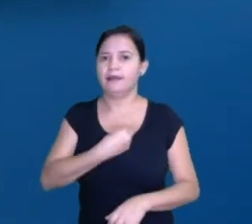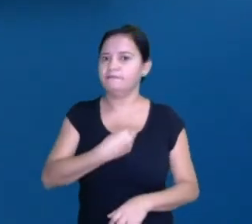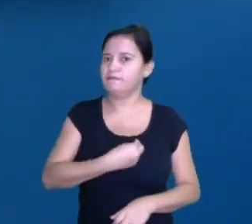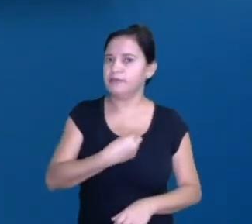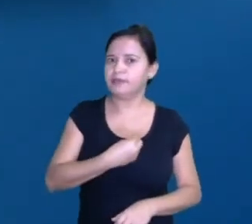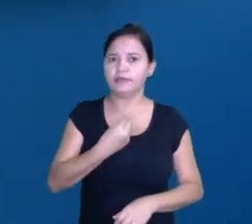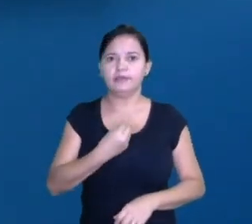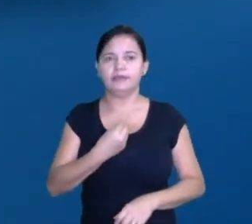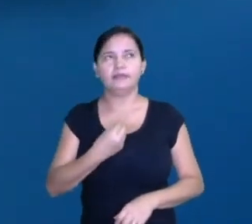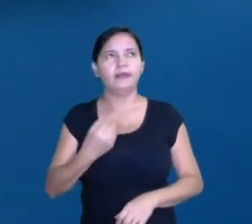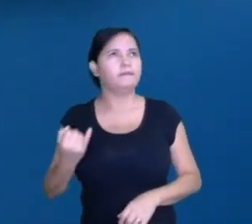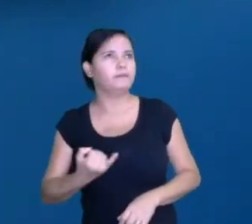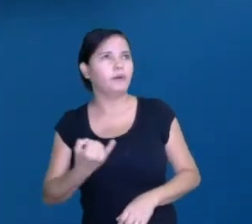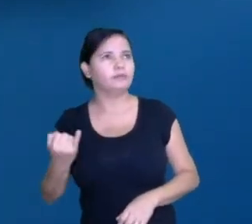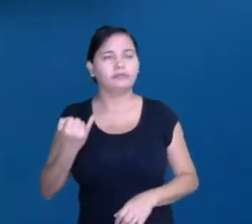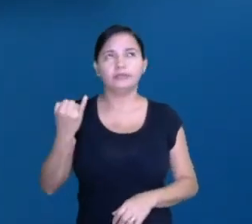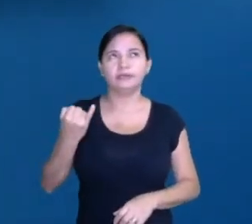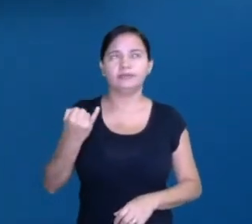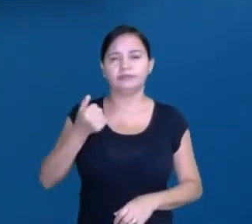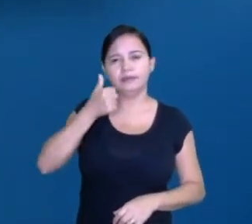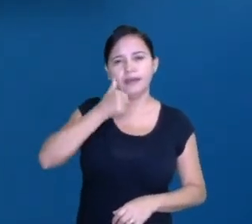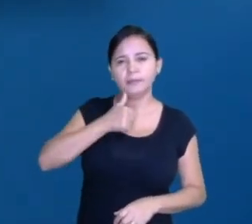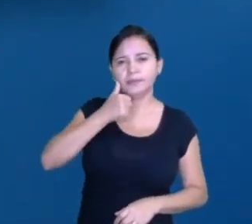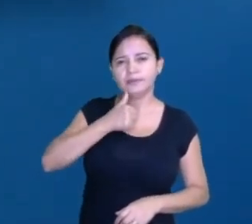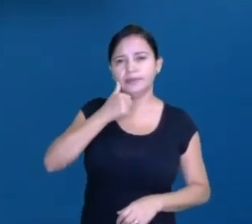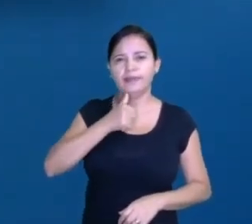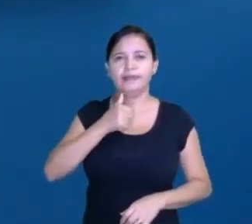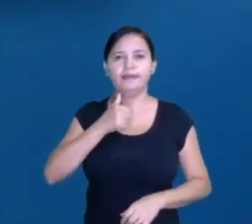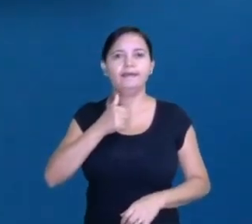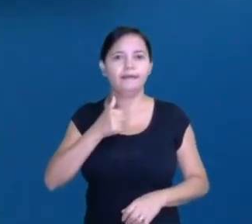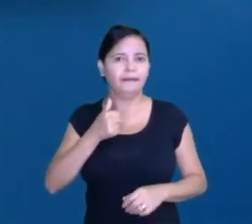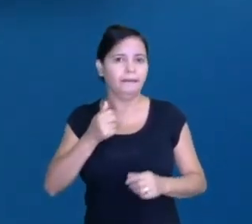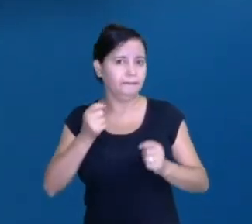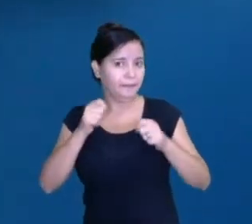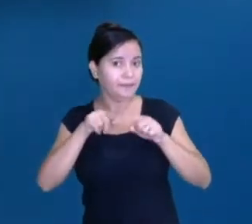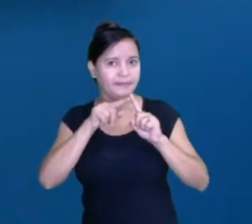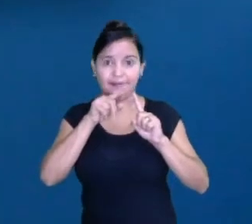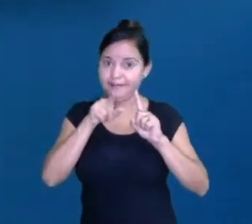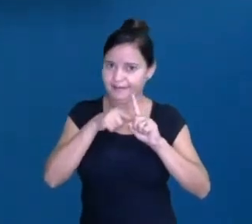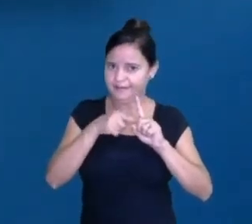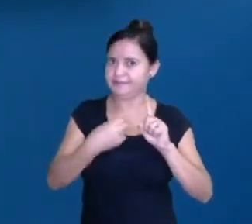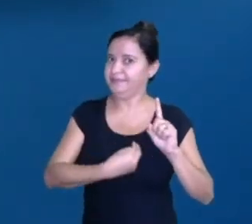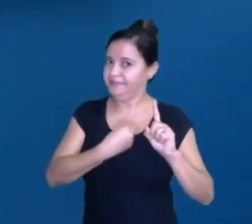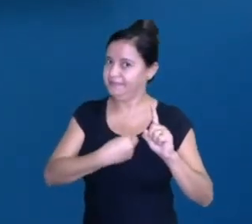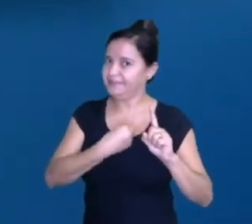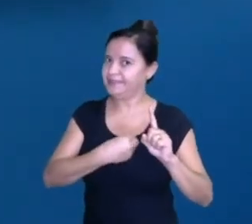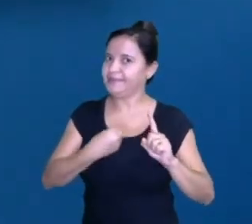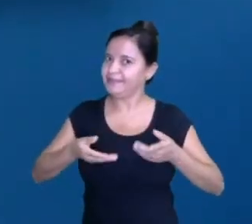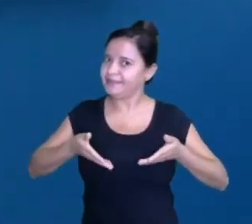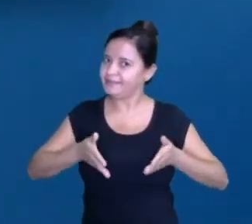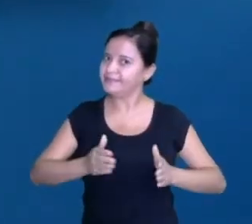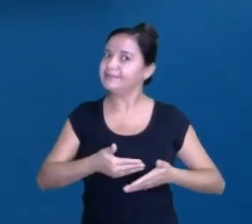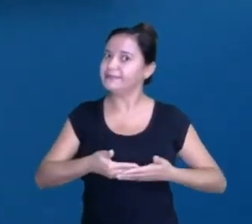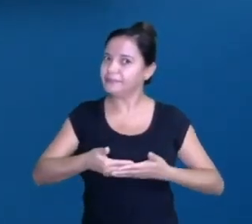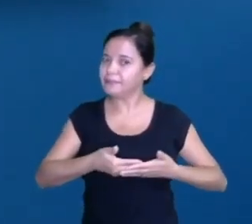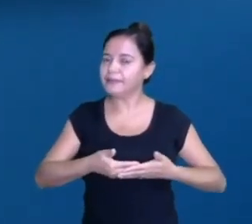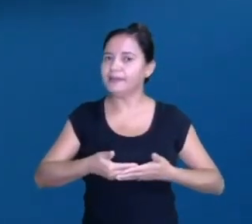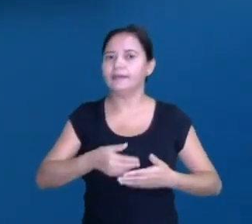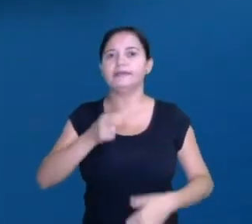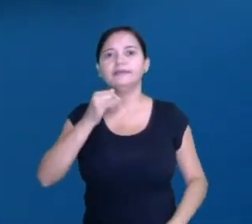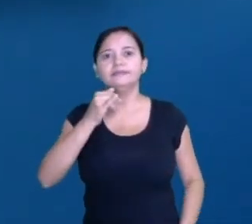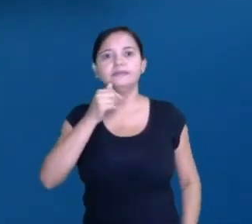sua fase de estar apta a produzir uma nova vida. A produção do endométrio, quando a mulher tem o sangramento, na verdade ela está tendo